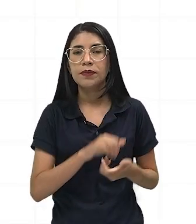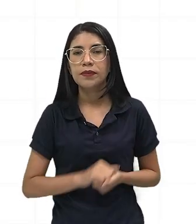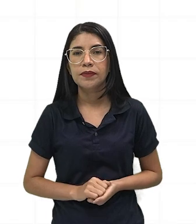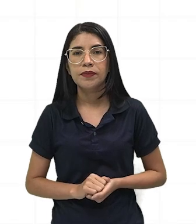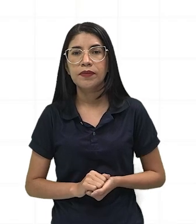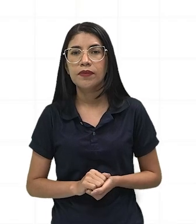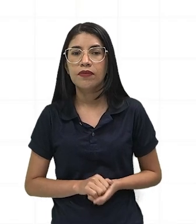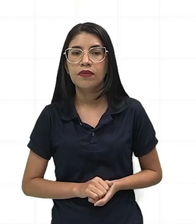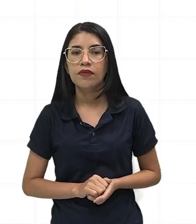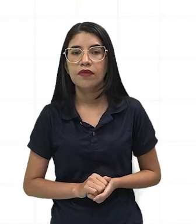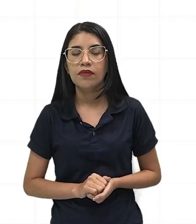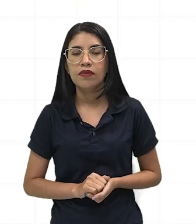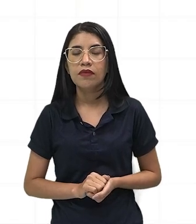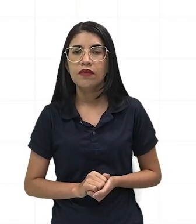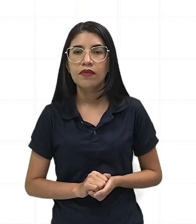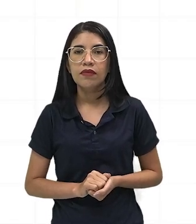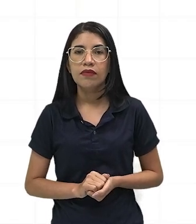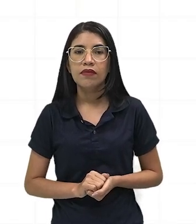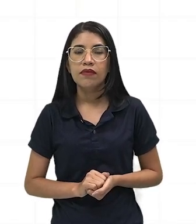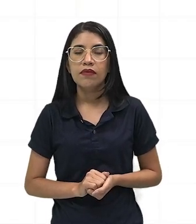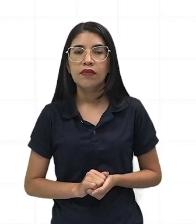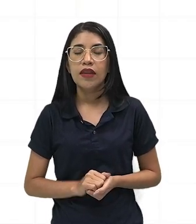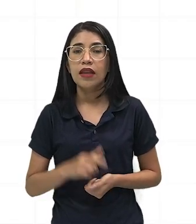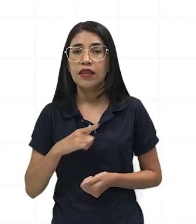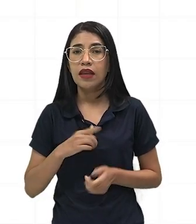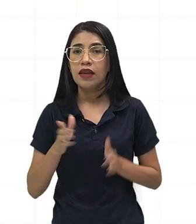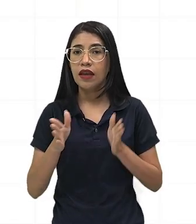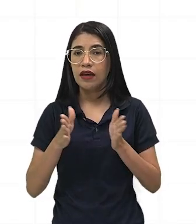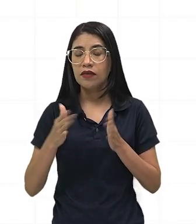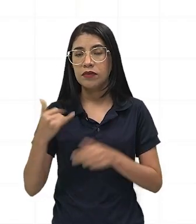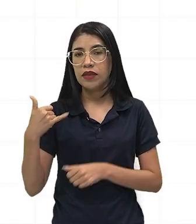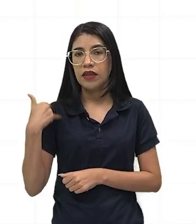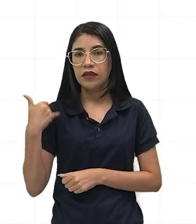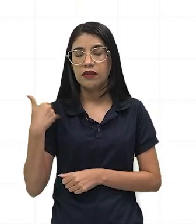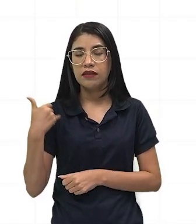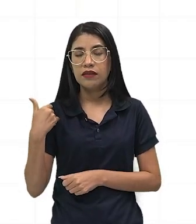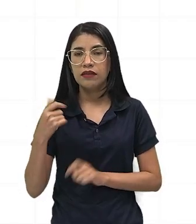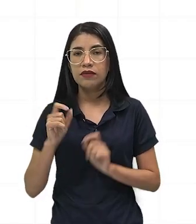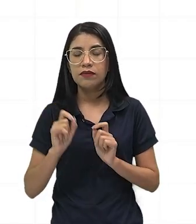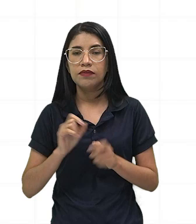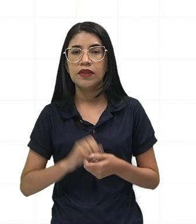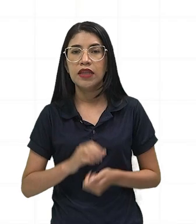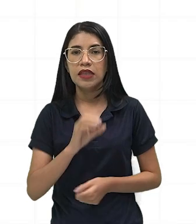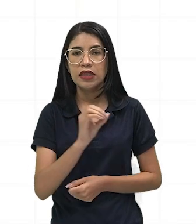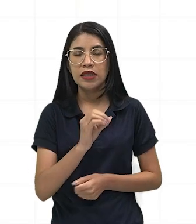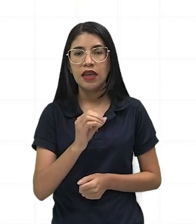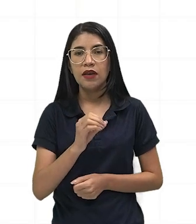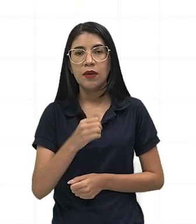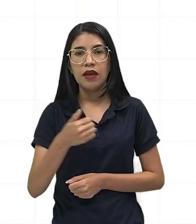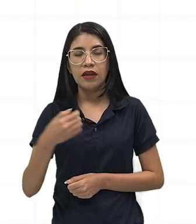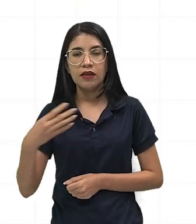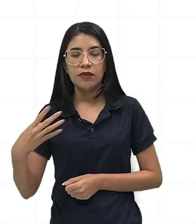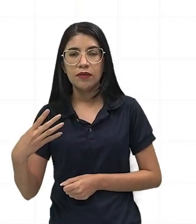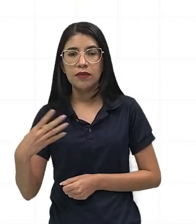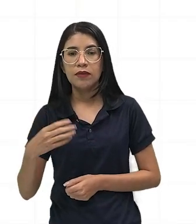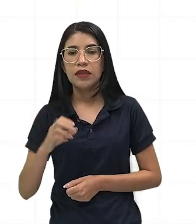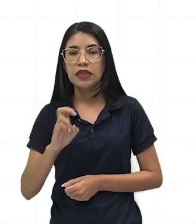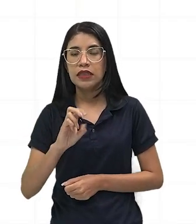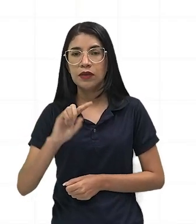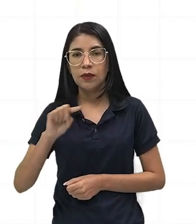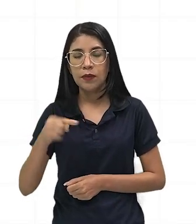ó, nós temos a faixa etária aqui, ó, de 0 a 14 anos,